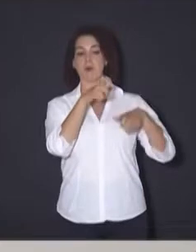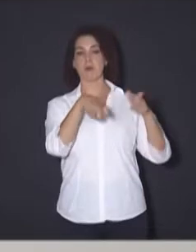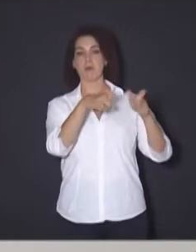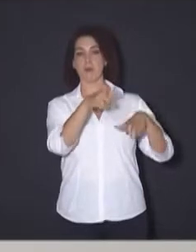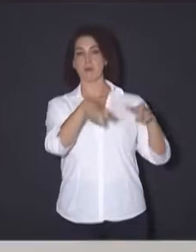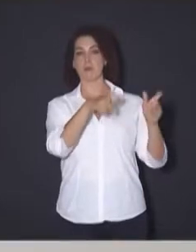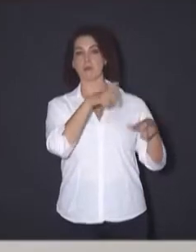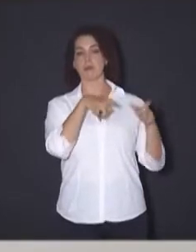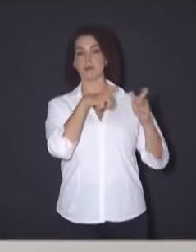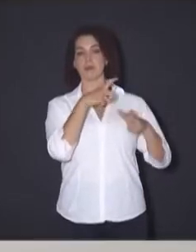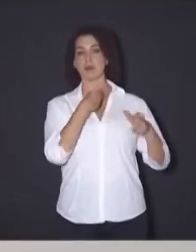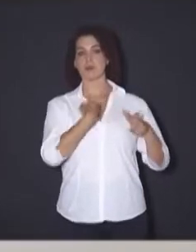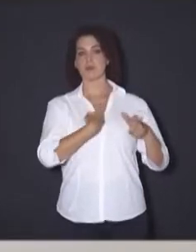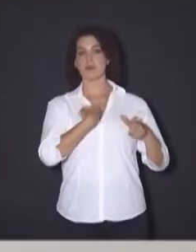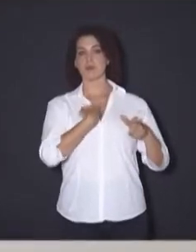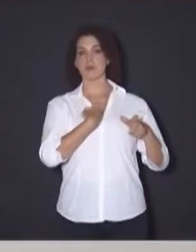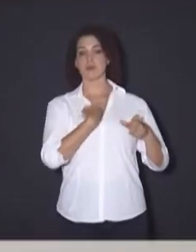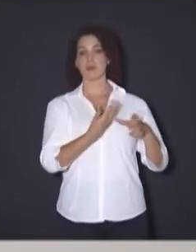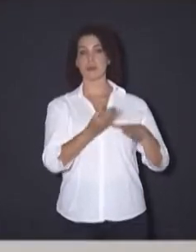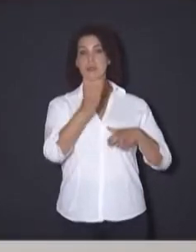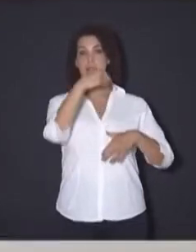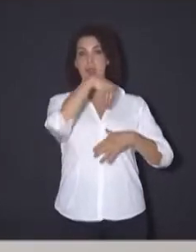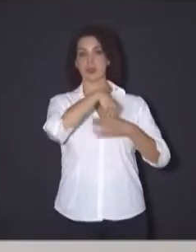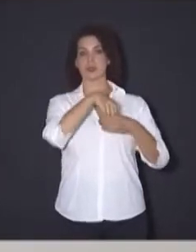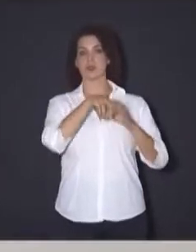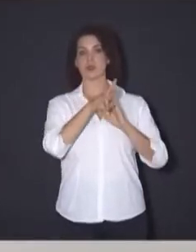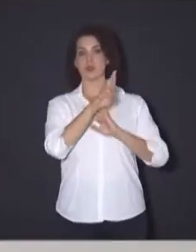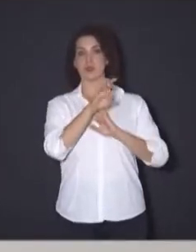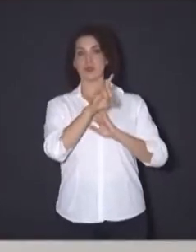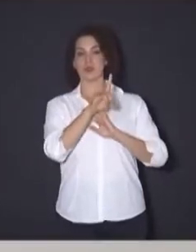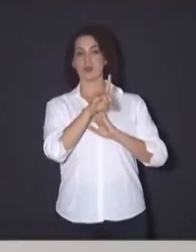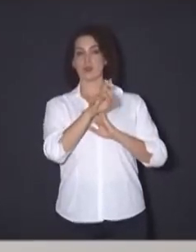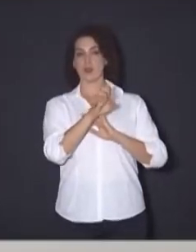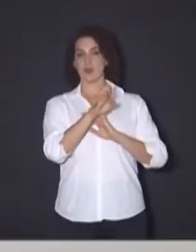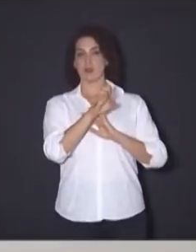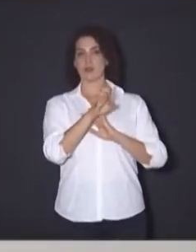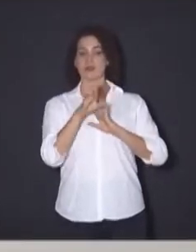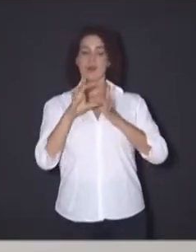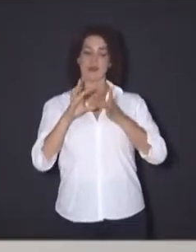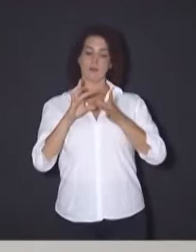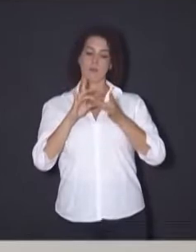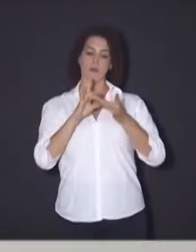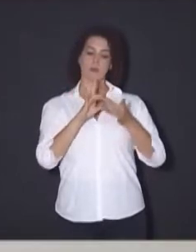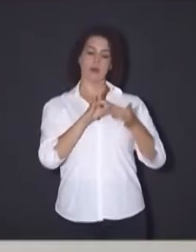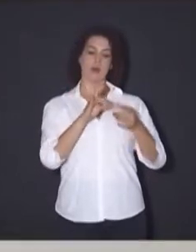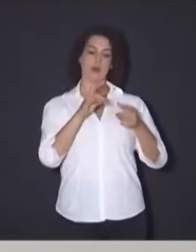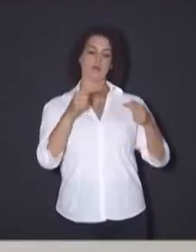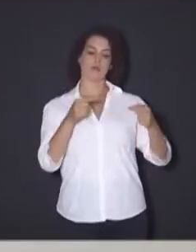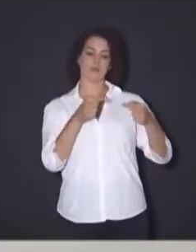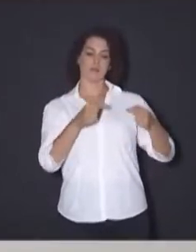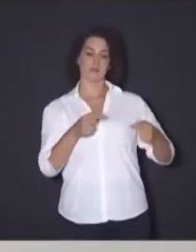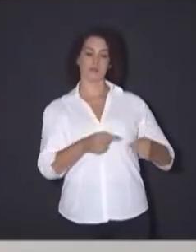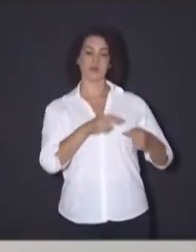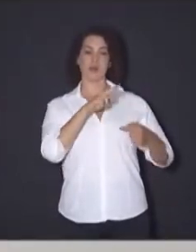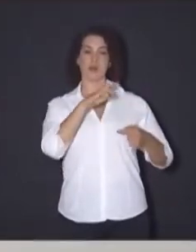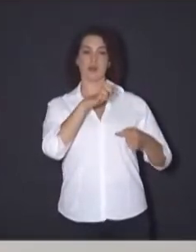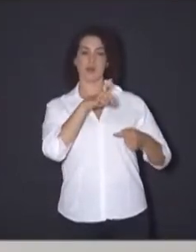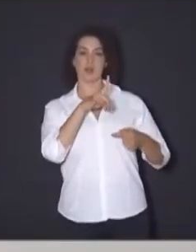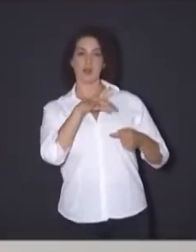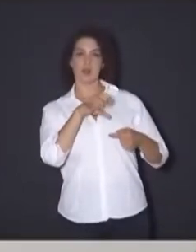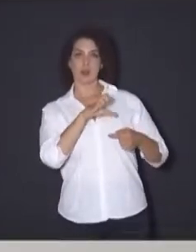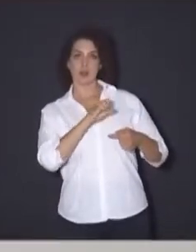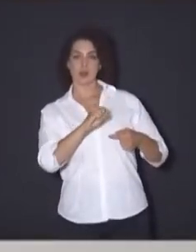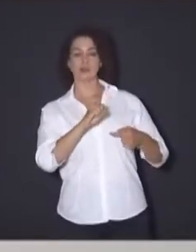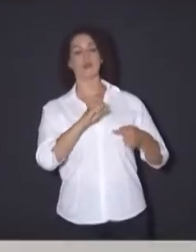ali dentro da grande rei com formando várias redes e que se tornam hoje